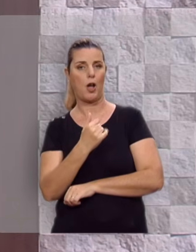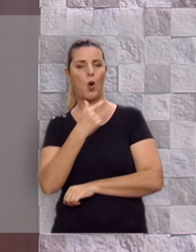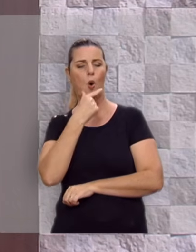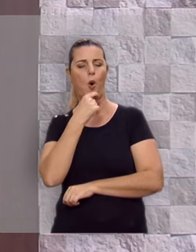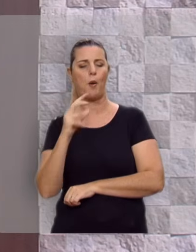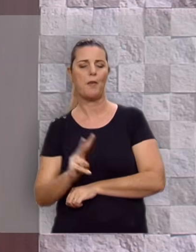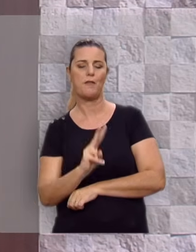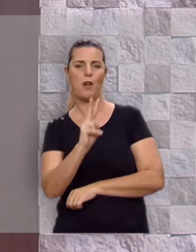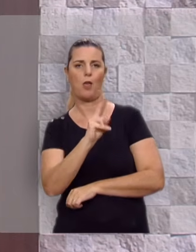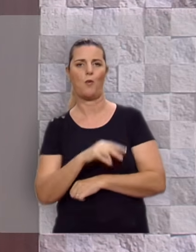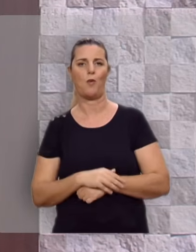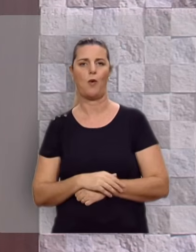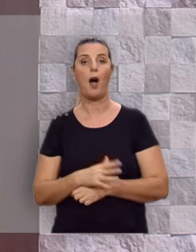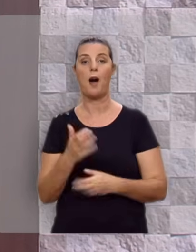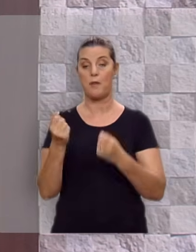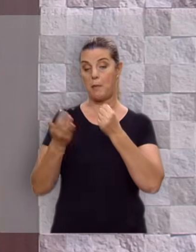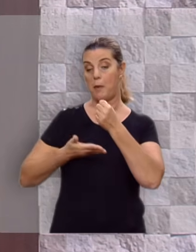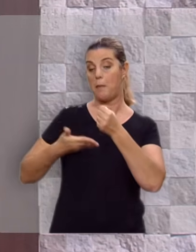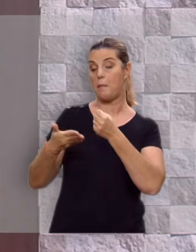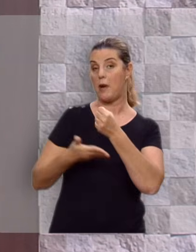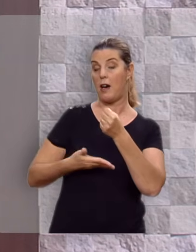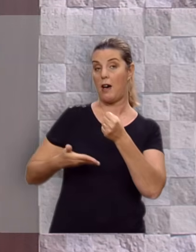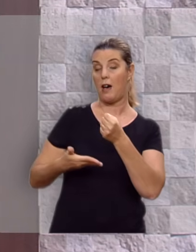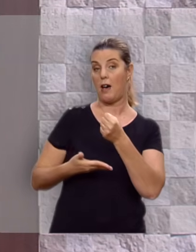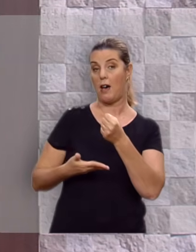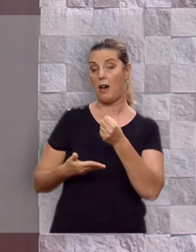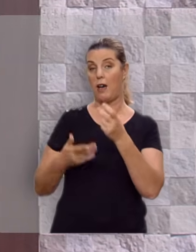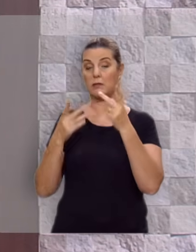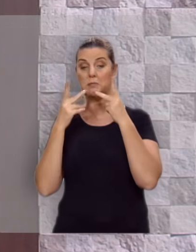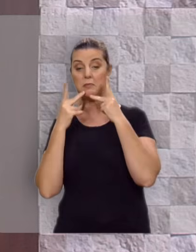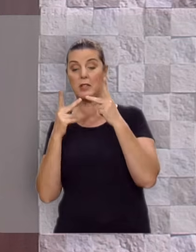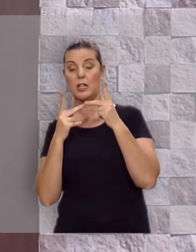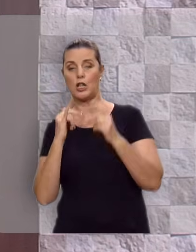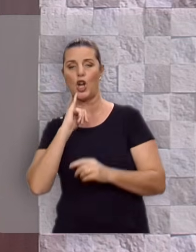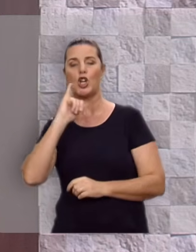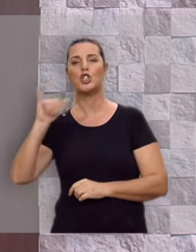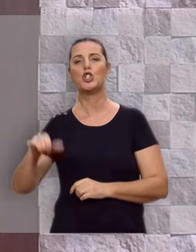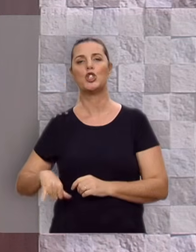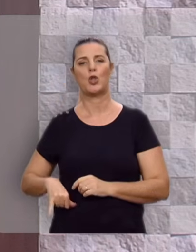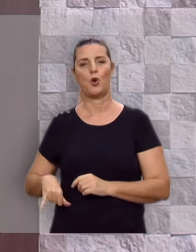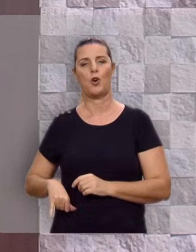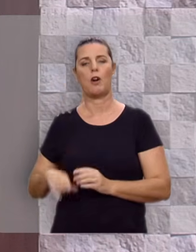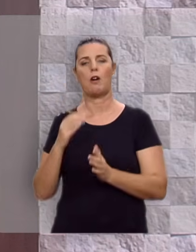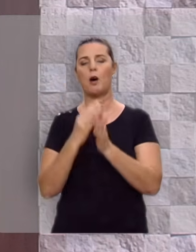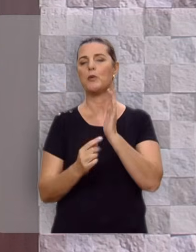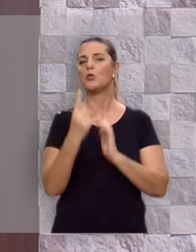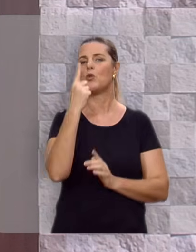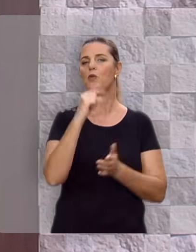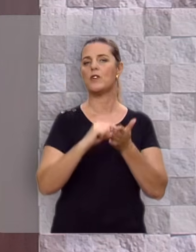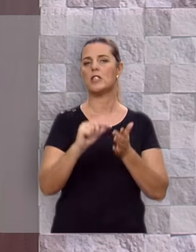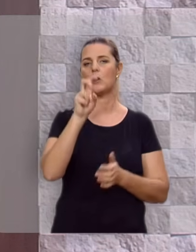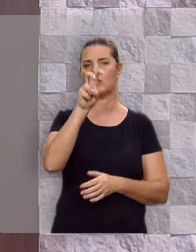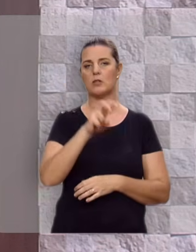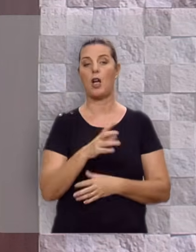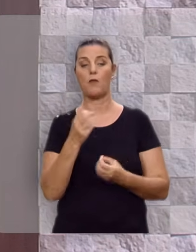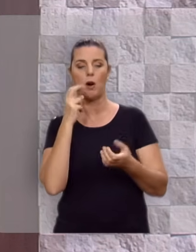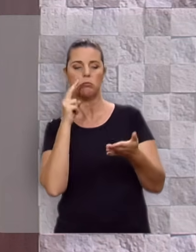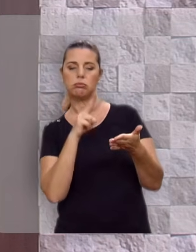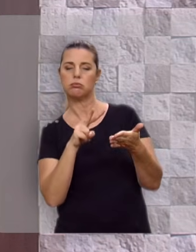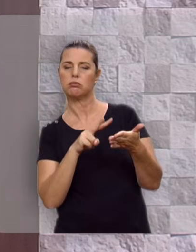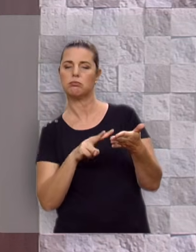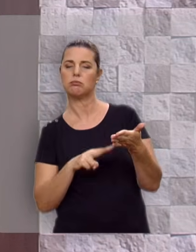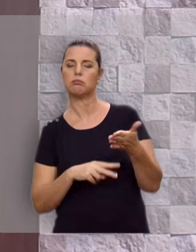homem de valor. E vamos basear esta mensagem em Jó capítulo 1, versículo 5. Vamos